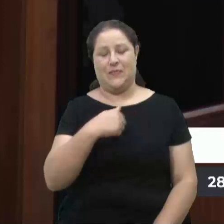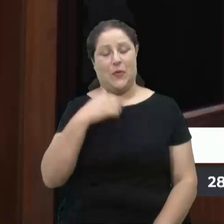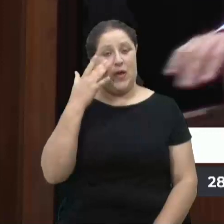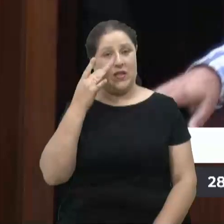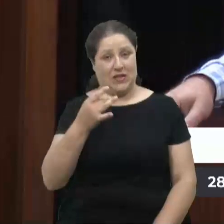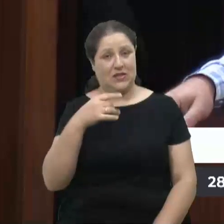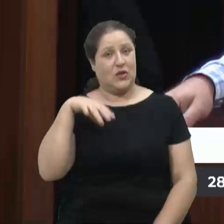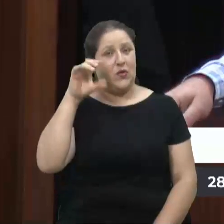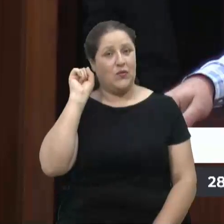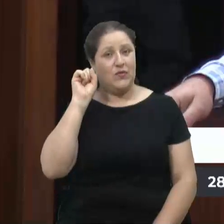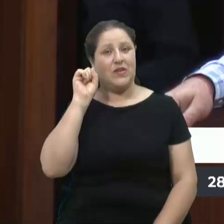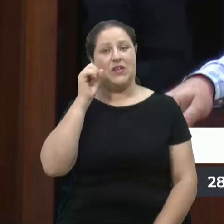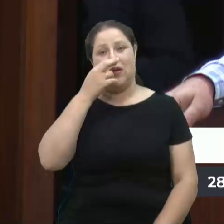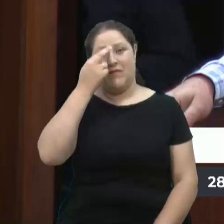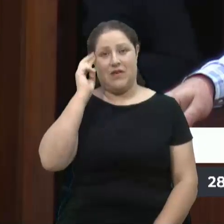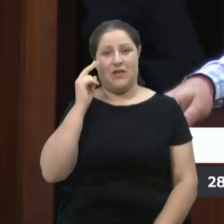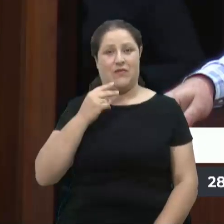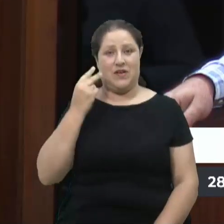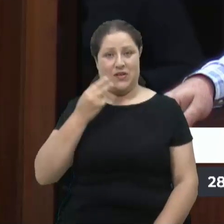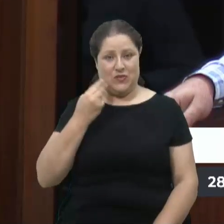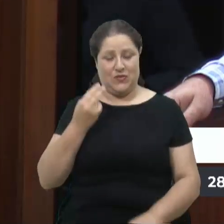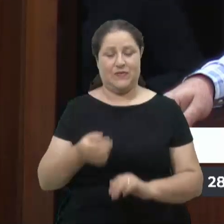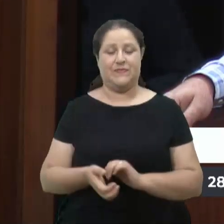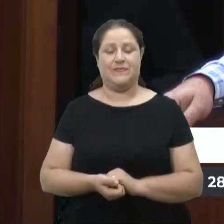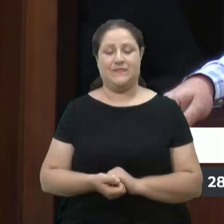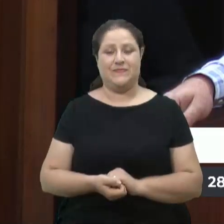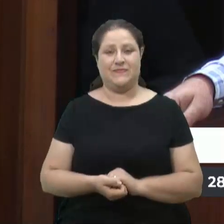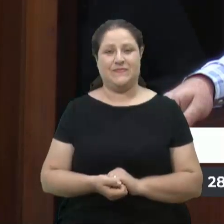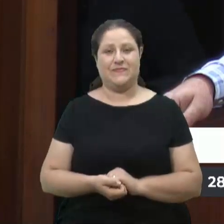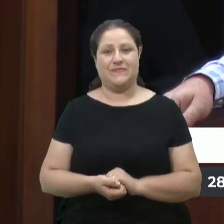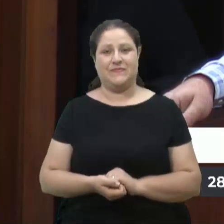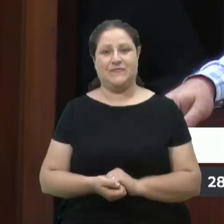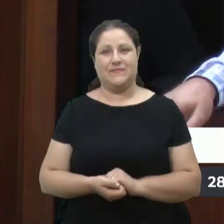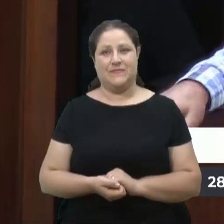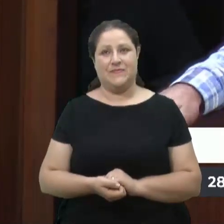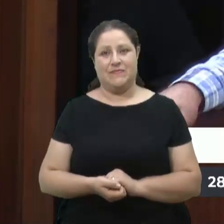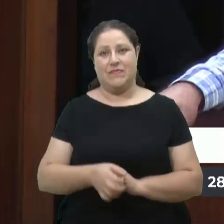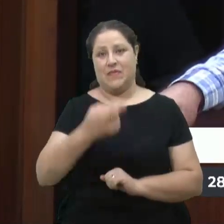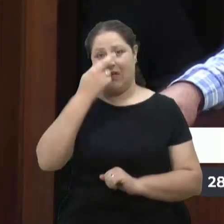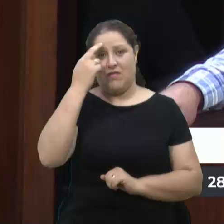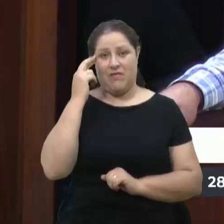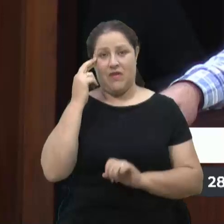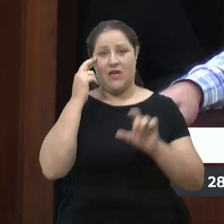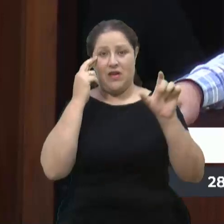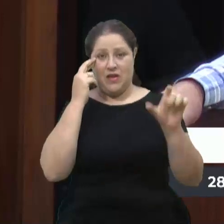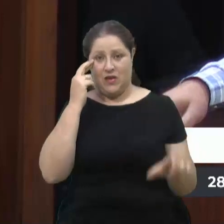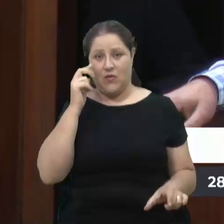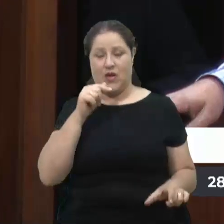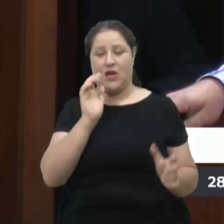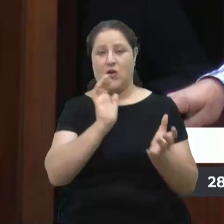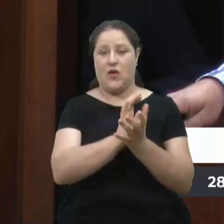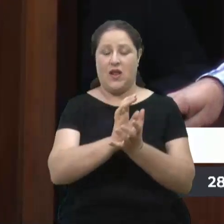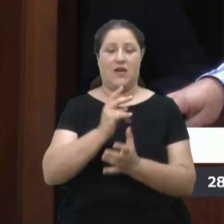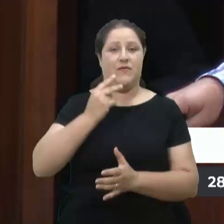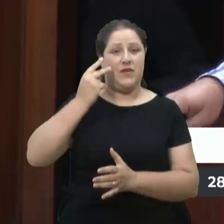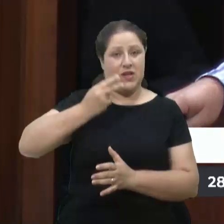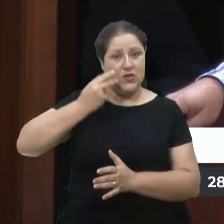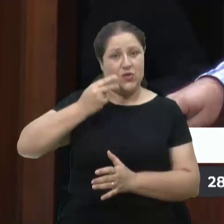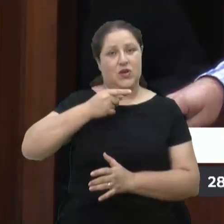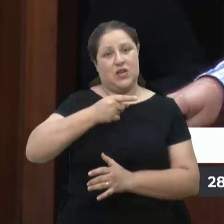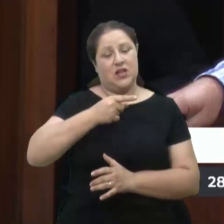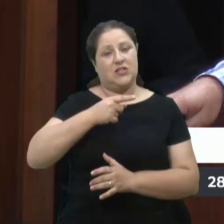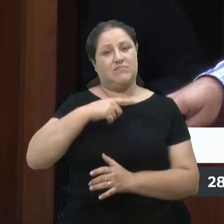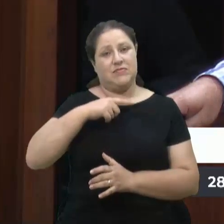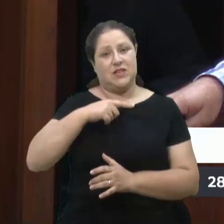o vereador Rafael e o vereador Rafael é um dos colegas vereadores aí que abraça